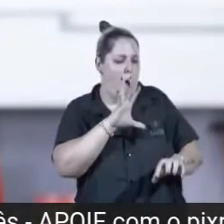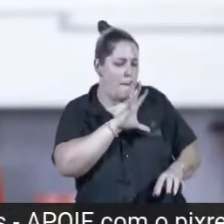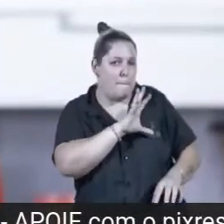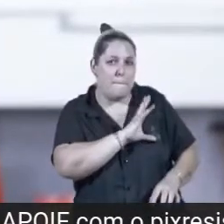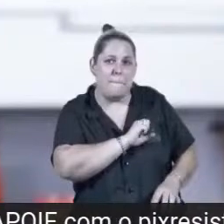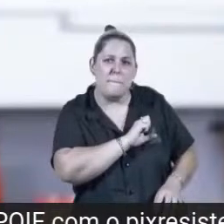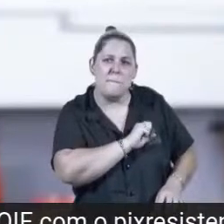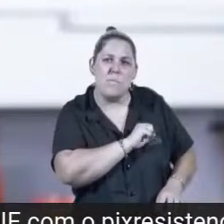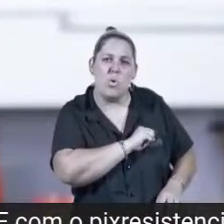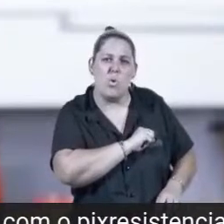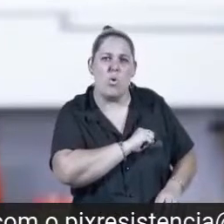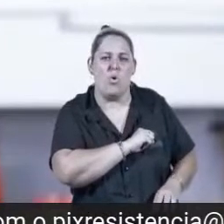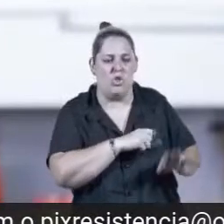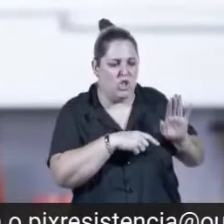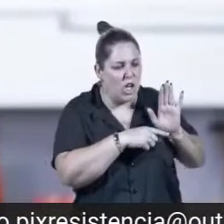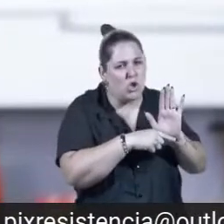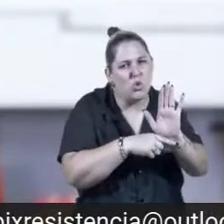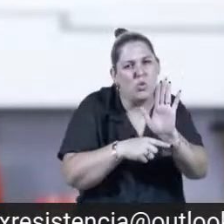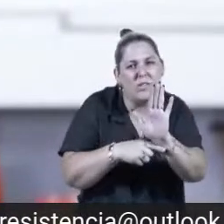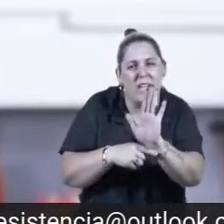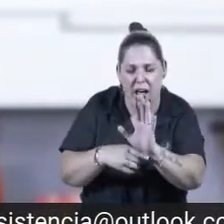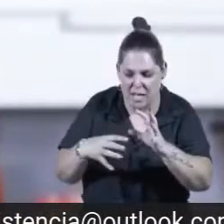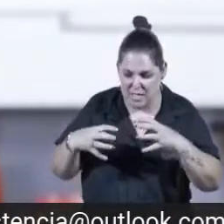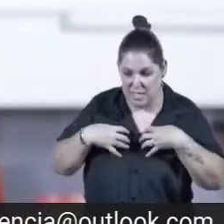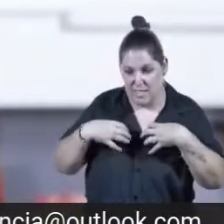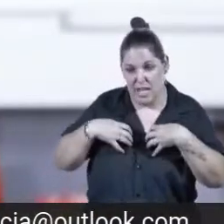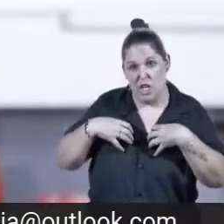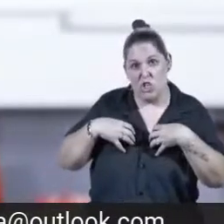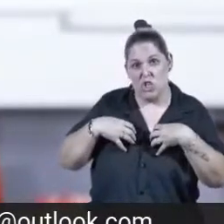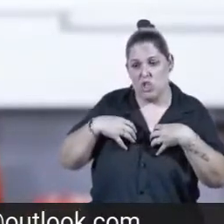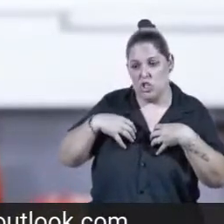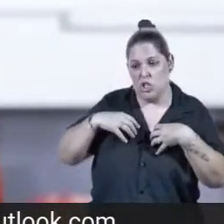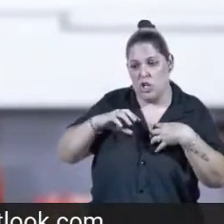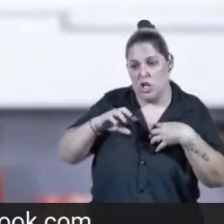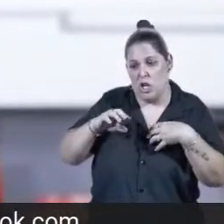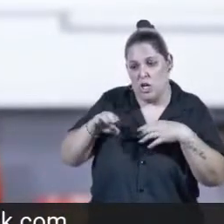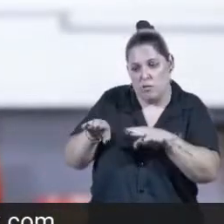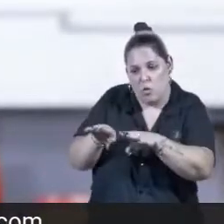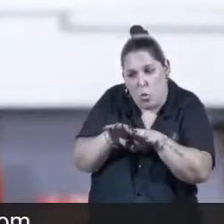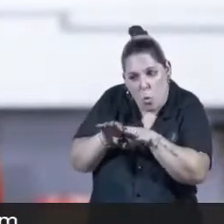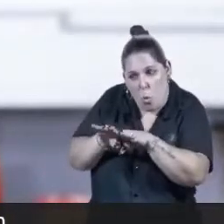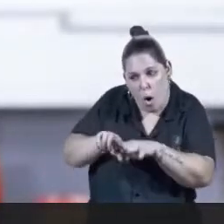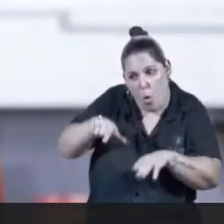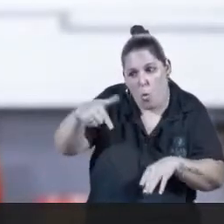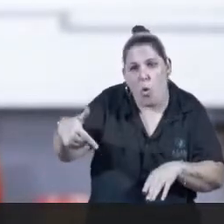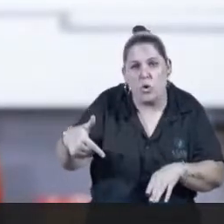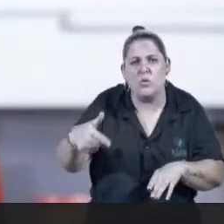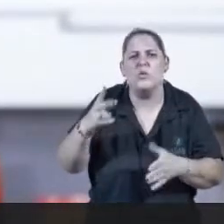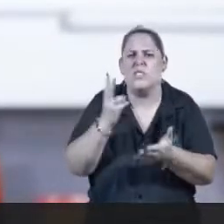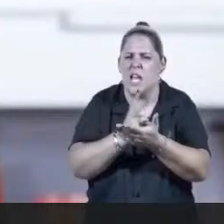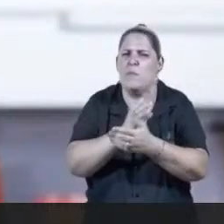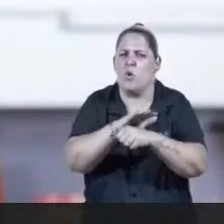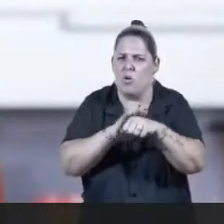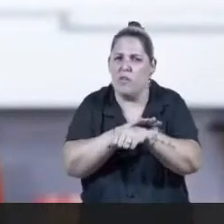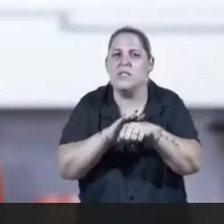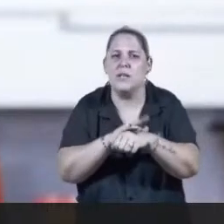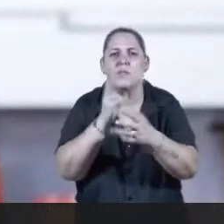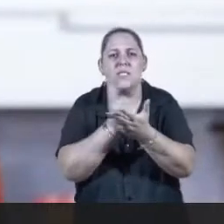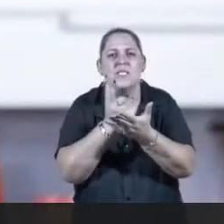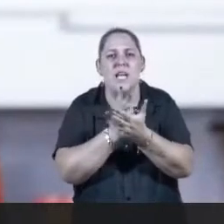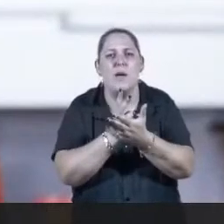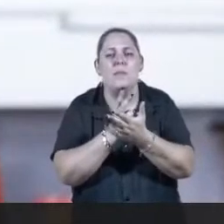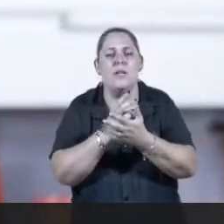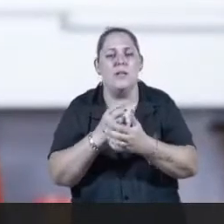sua capacidade de se colocar no lugar do outro. Foram muitas as vezes que nós conversamos e todas essas vezes eu fiquei muito